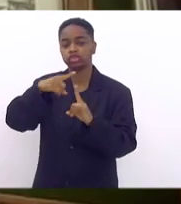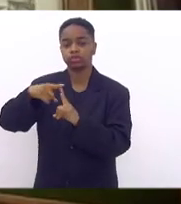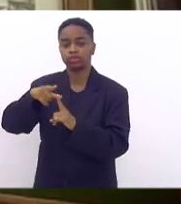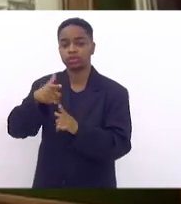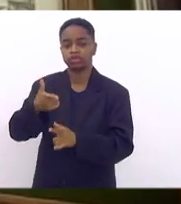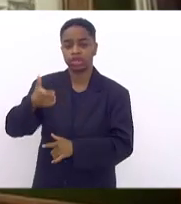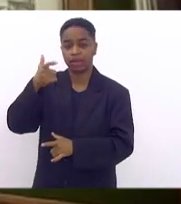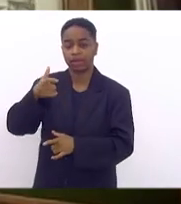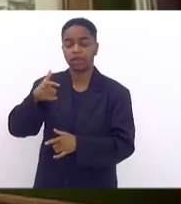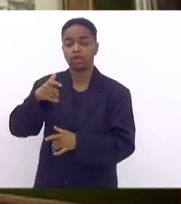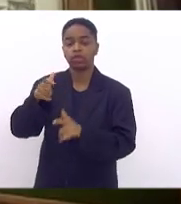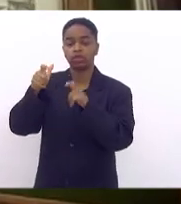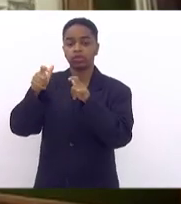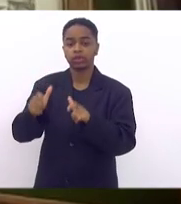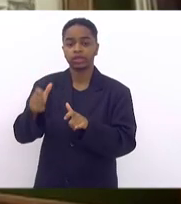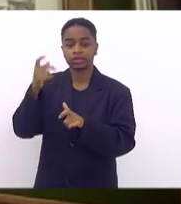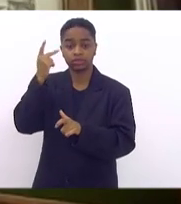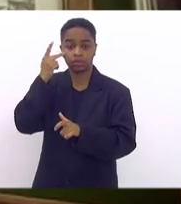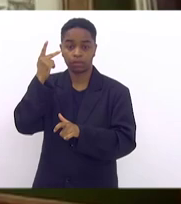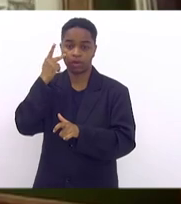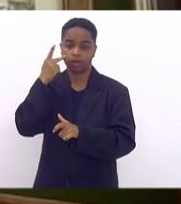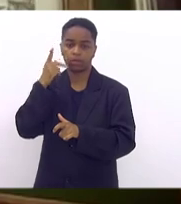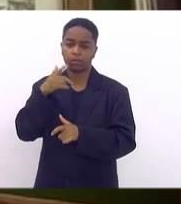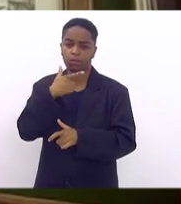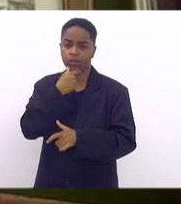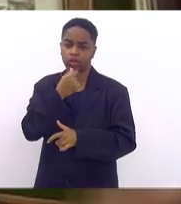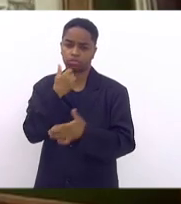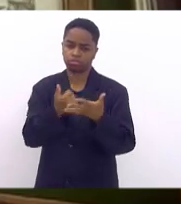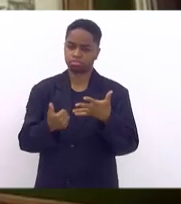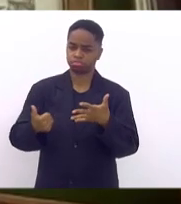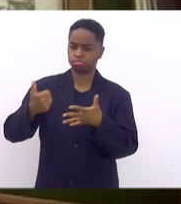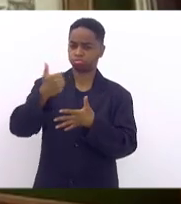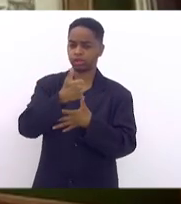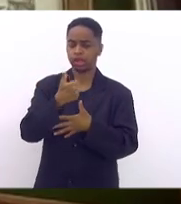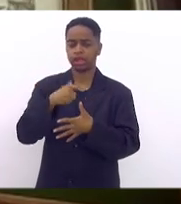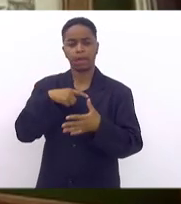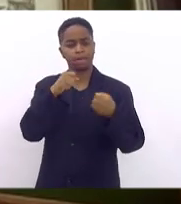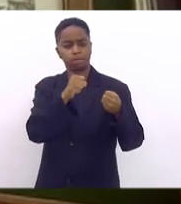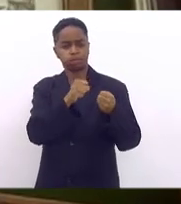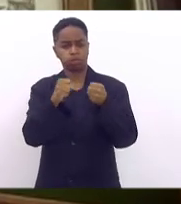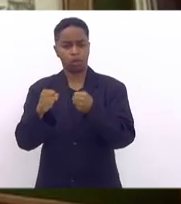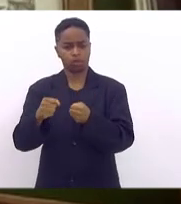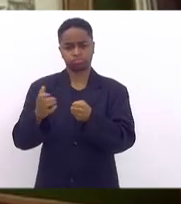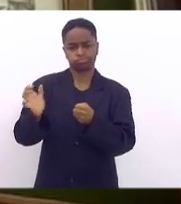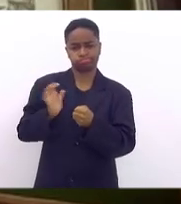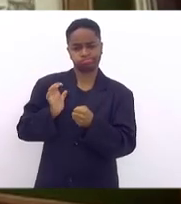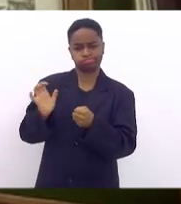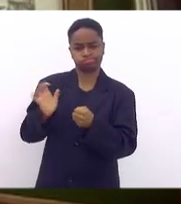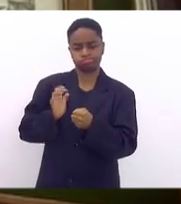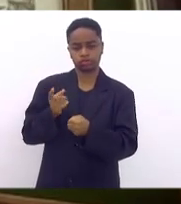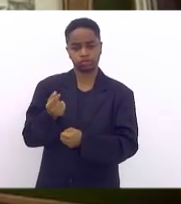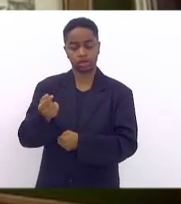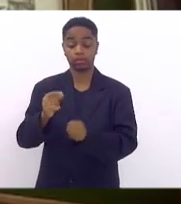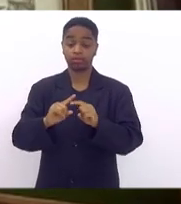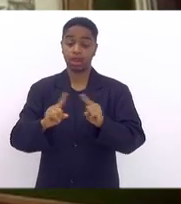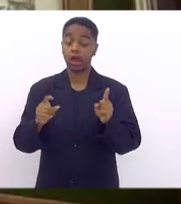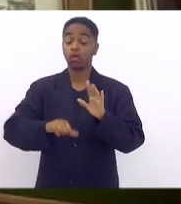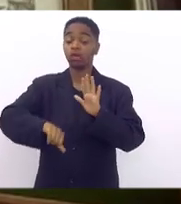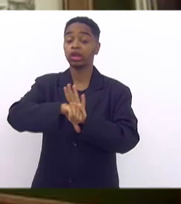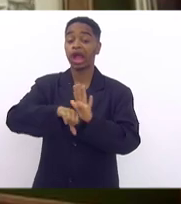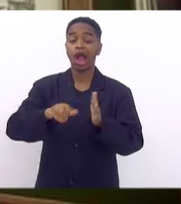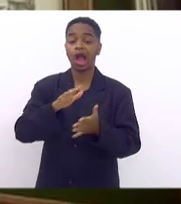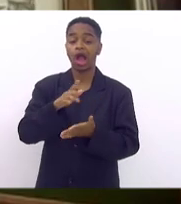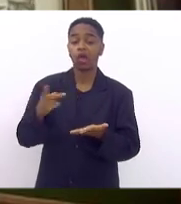dos Campos. Um menino bastante privilegiado, de um alto poder econômico. Ou seja, esses crimes estão espalhados no